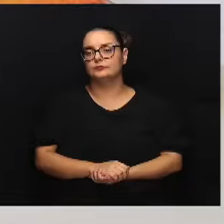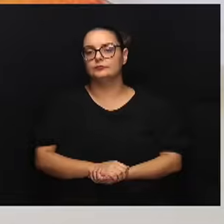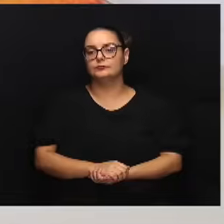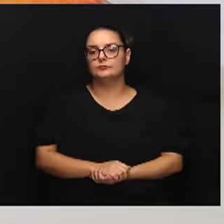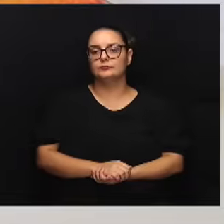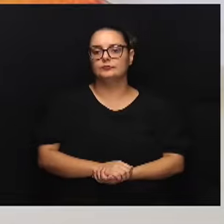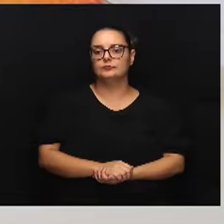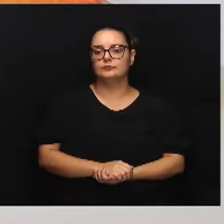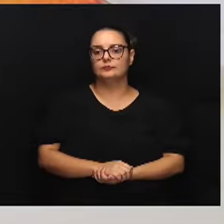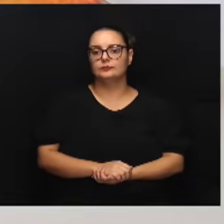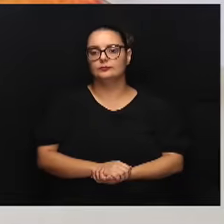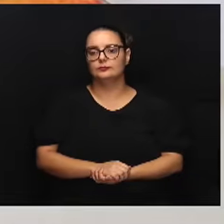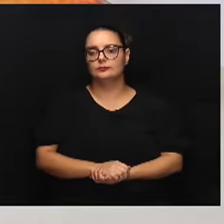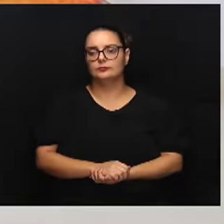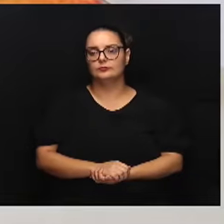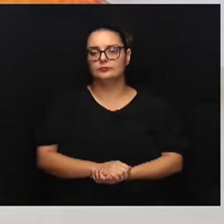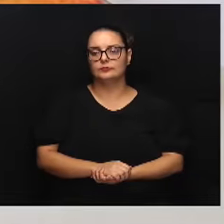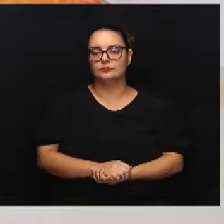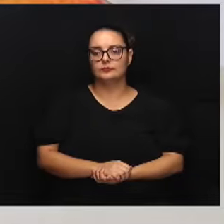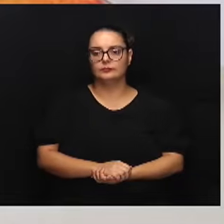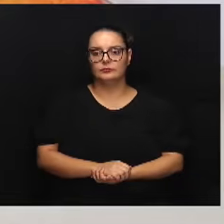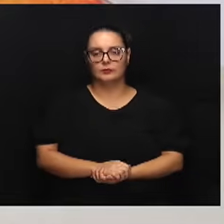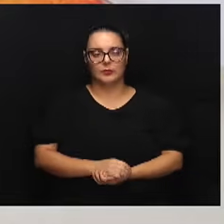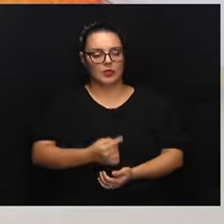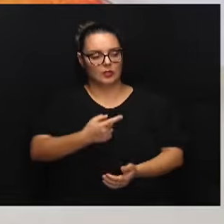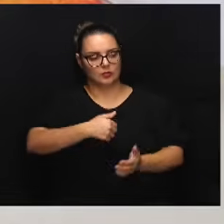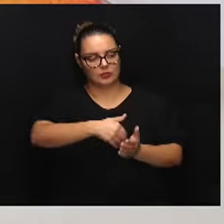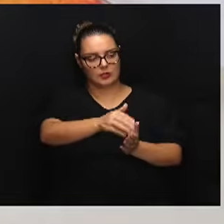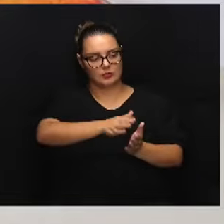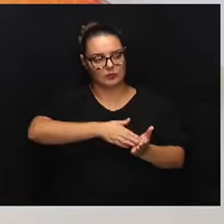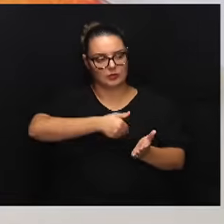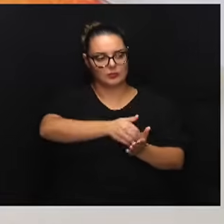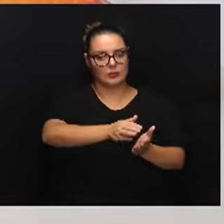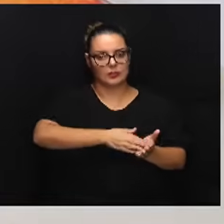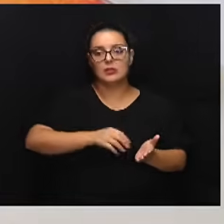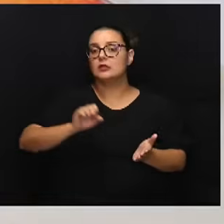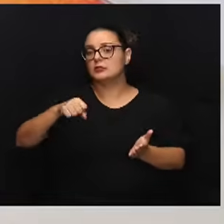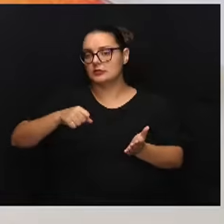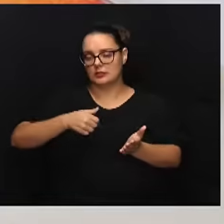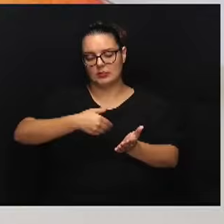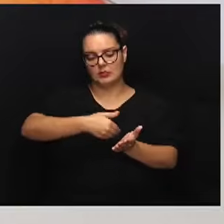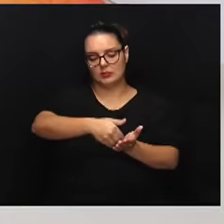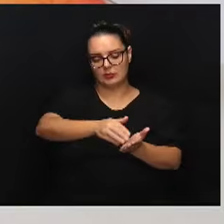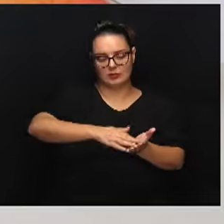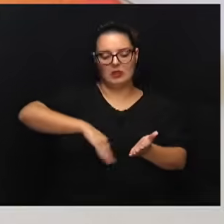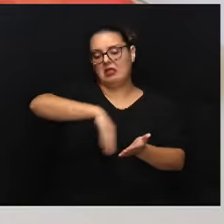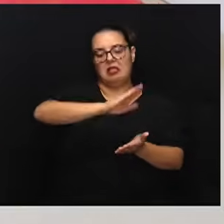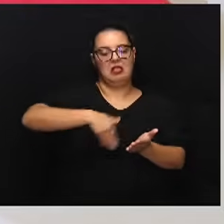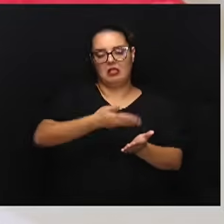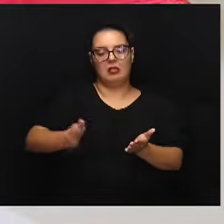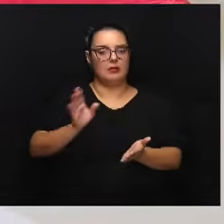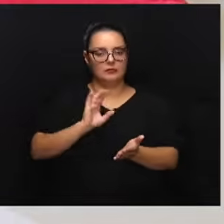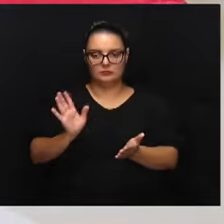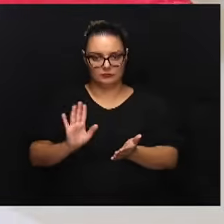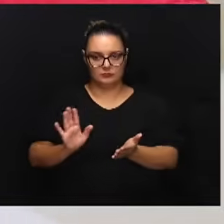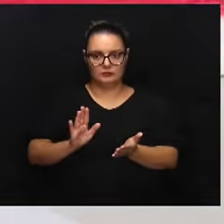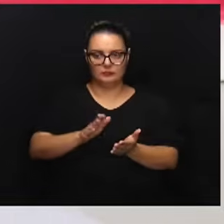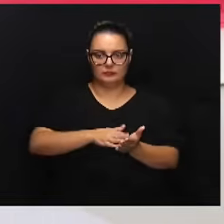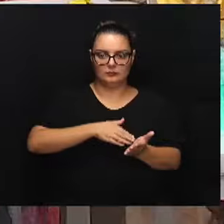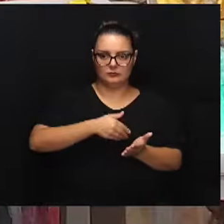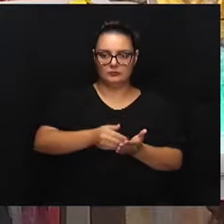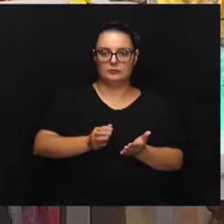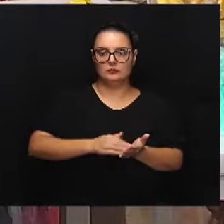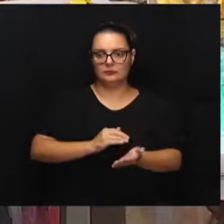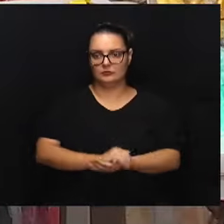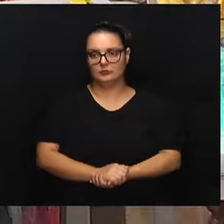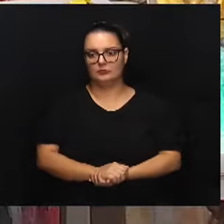Tem que passar o pincel em uma direção somente? Tem. É uma dica importante. Assim,